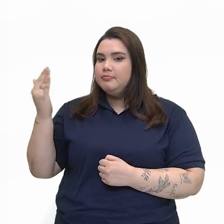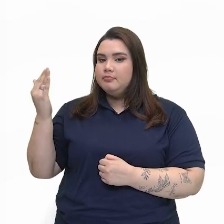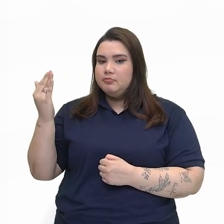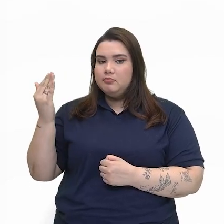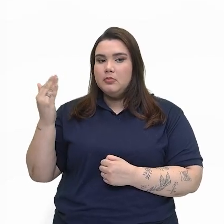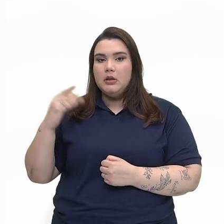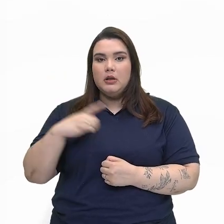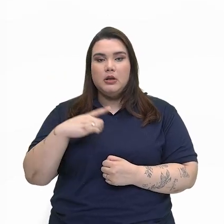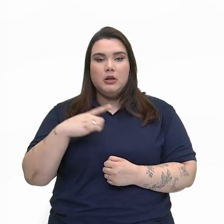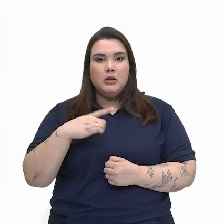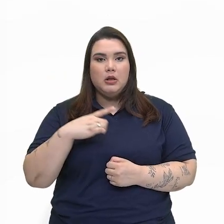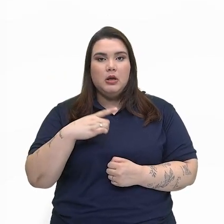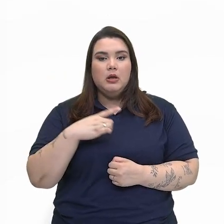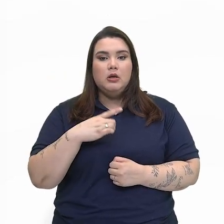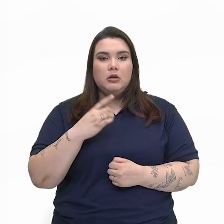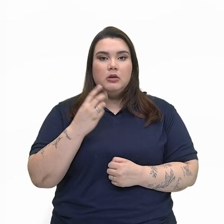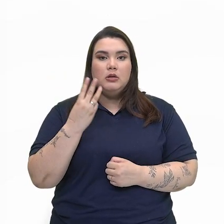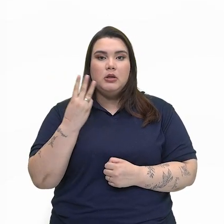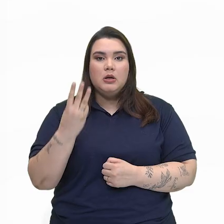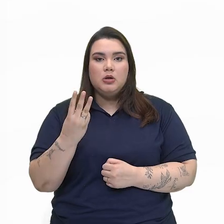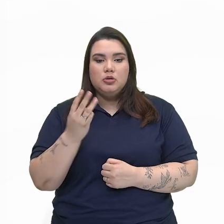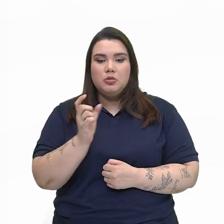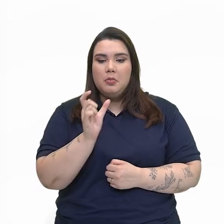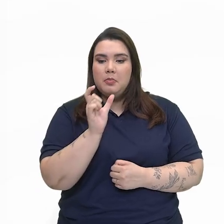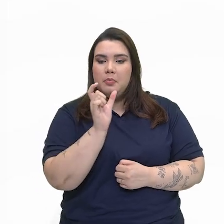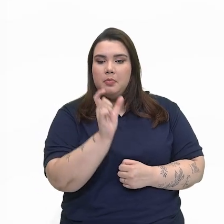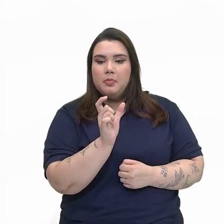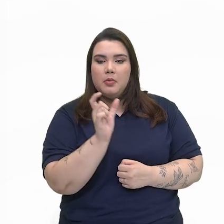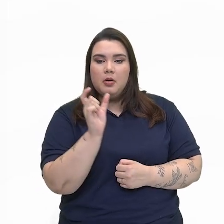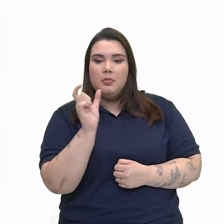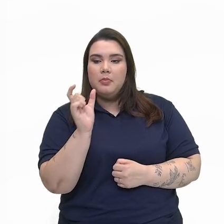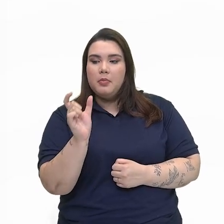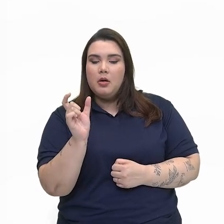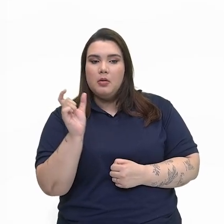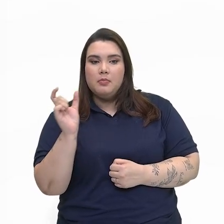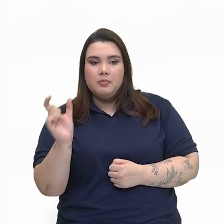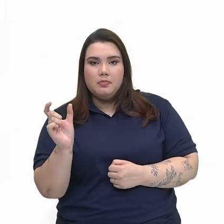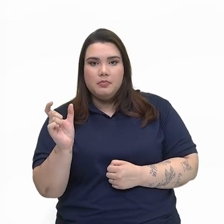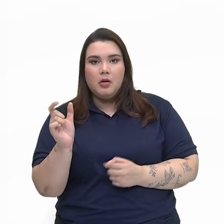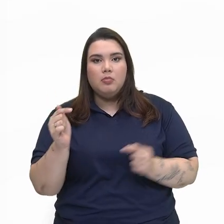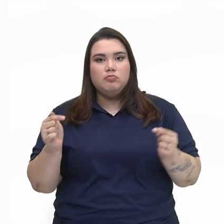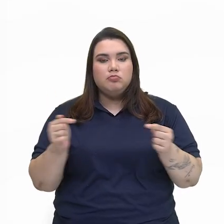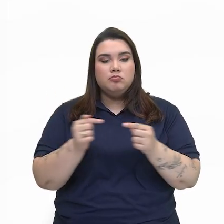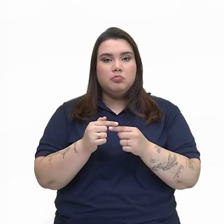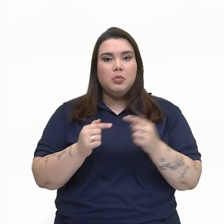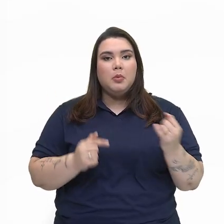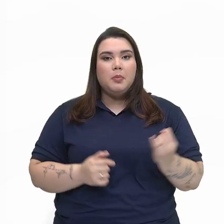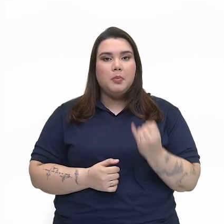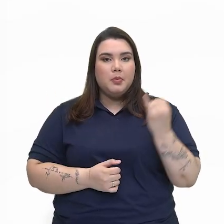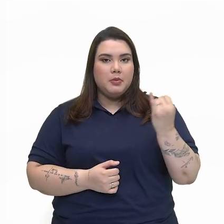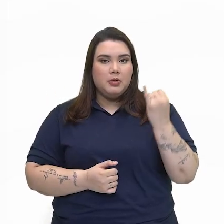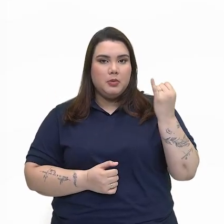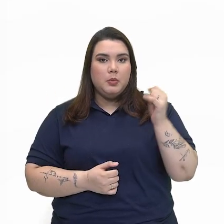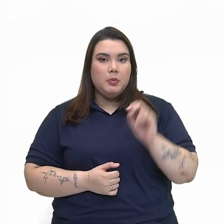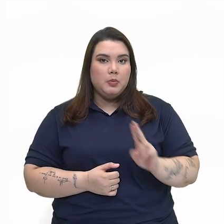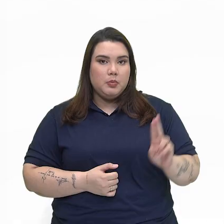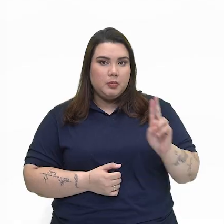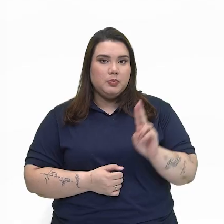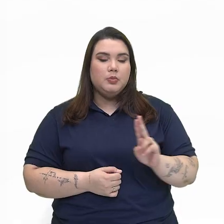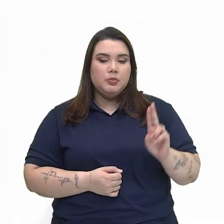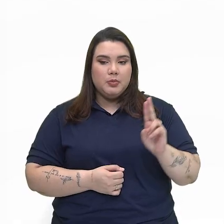2,67. Esse número, eu posso afirmar para vocês o seguinte, ele vai ter 3 algarismos